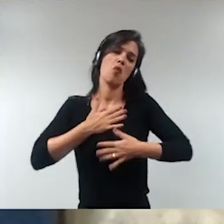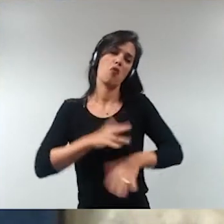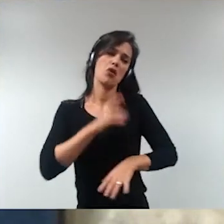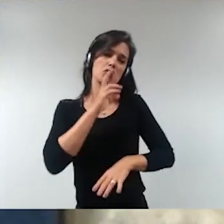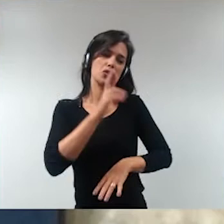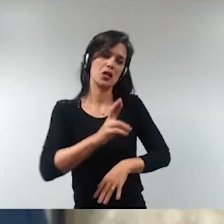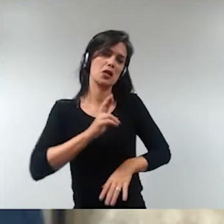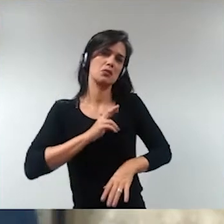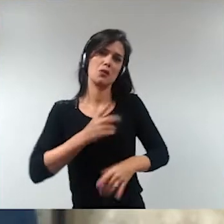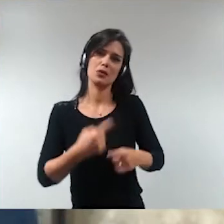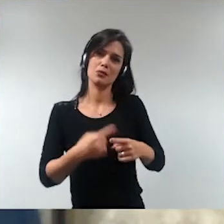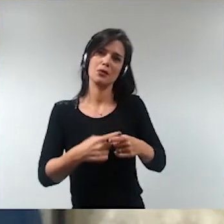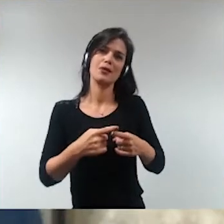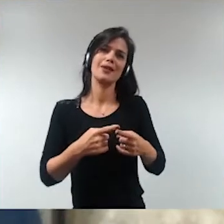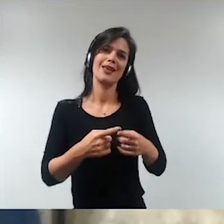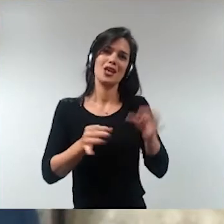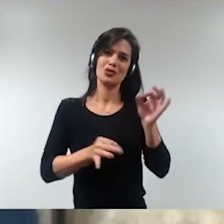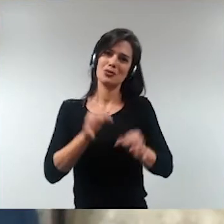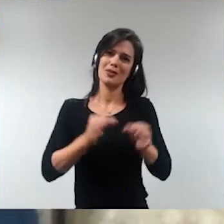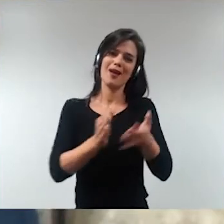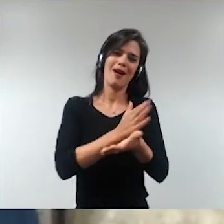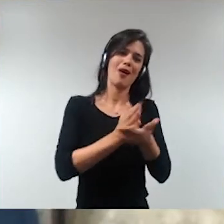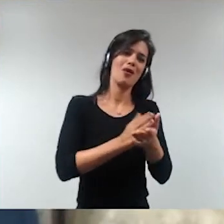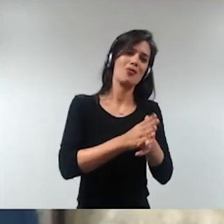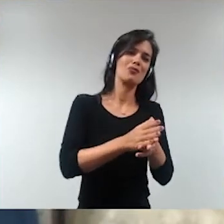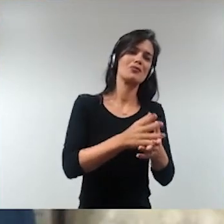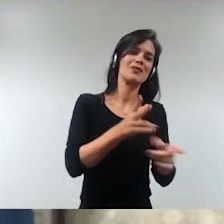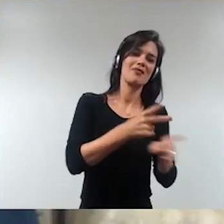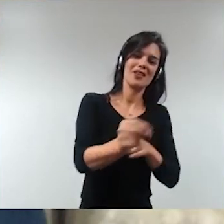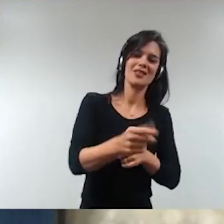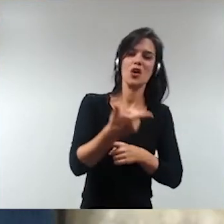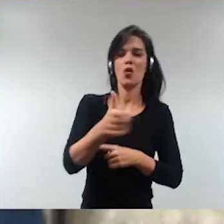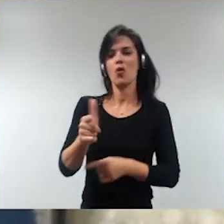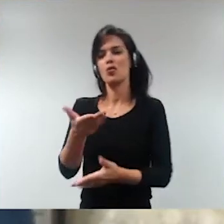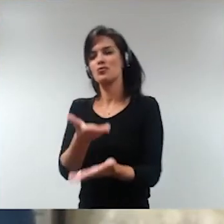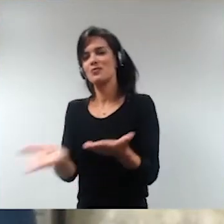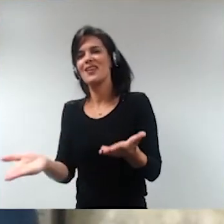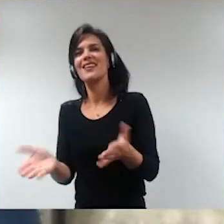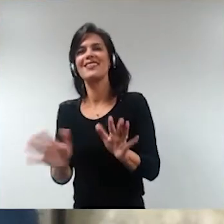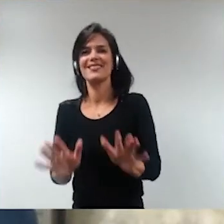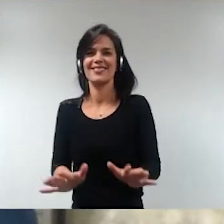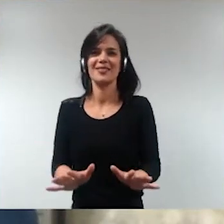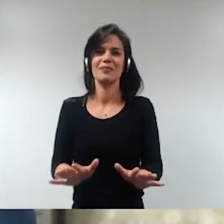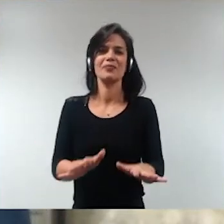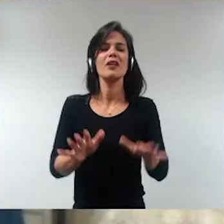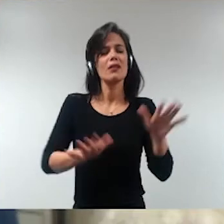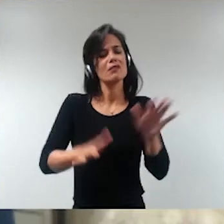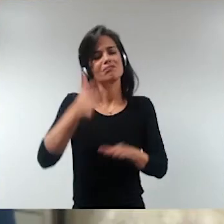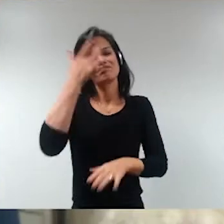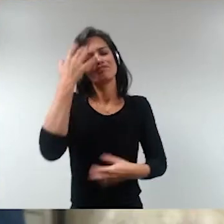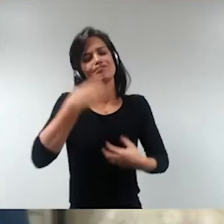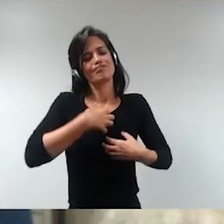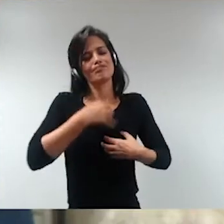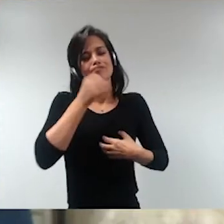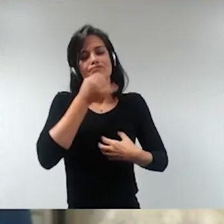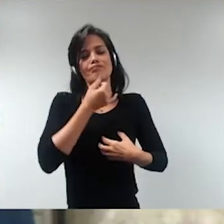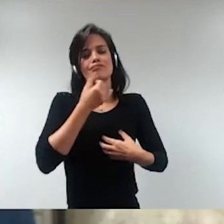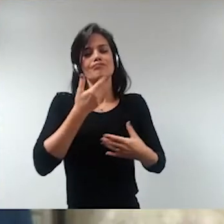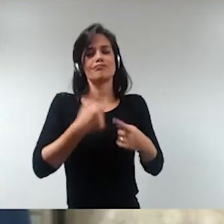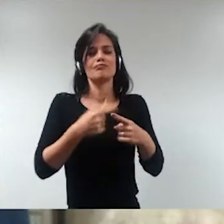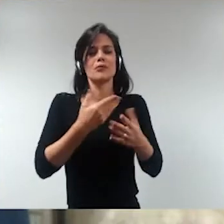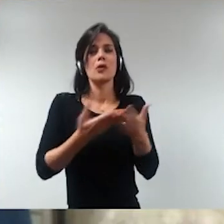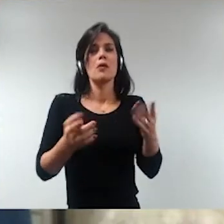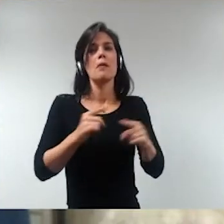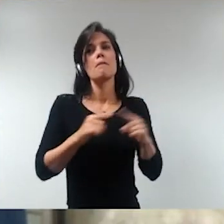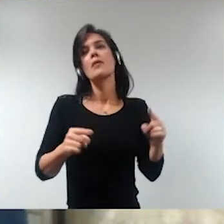impossível todos ganharem no processo, que o resultado pode ter sido desfavorável para ele, mas ele tem que estar certo